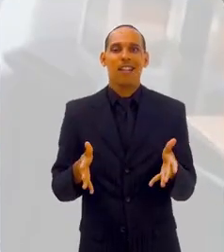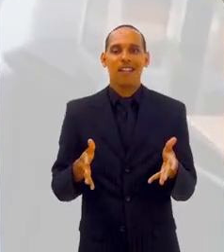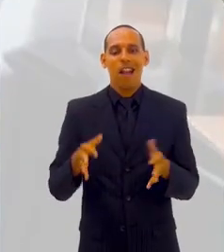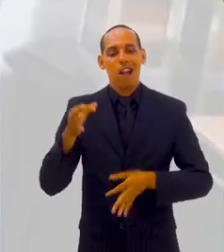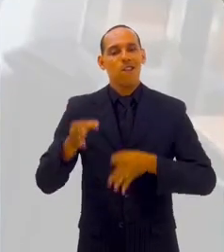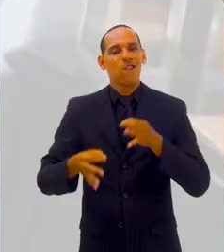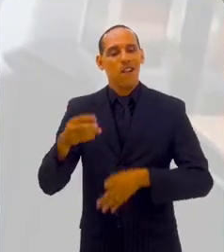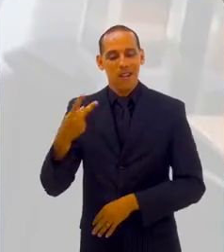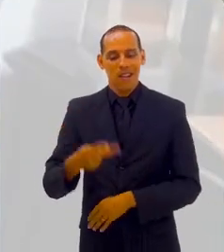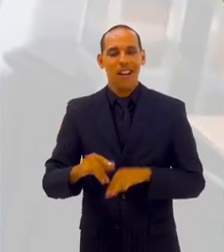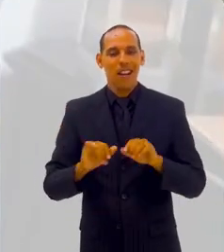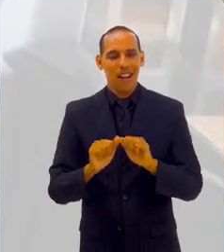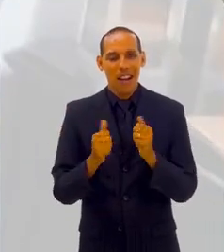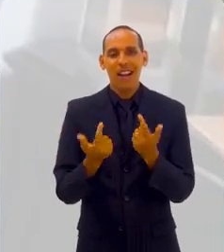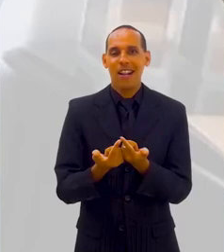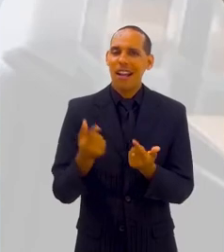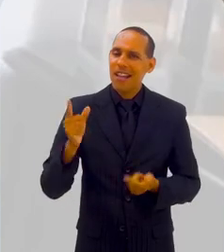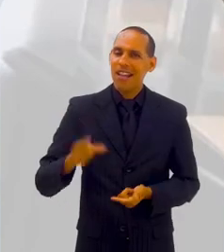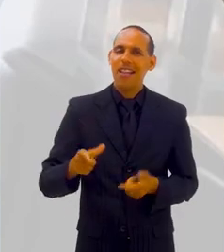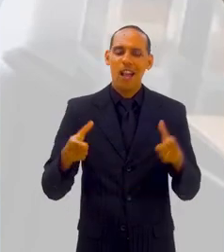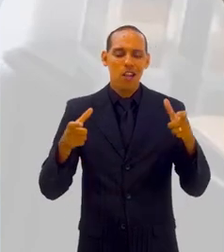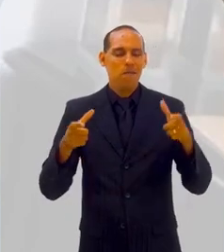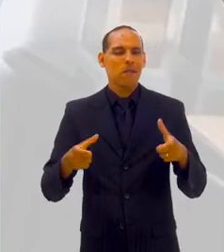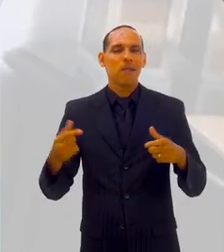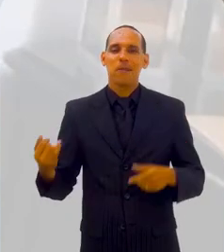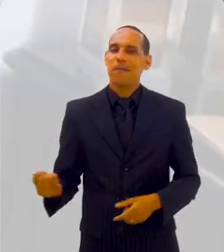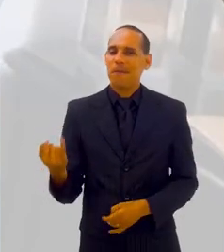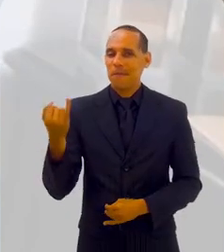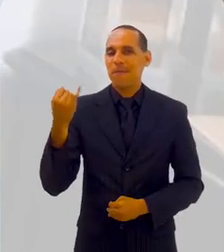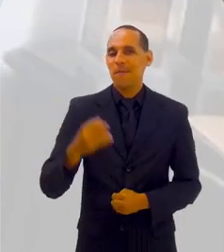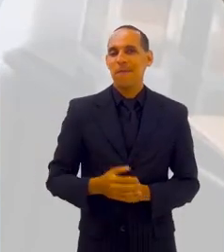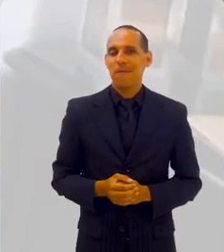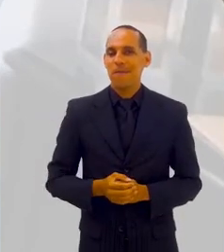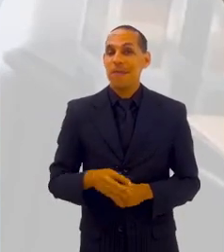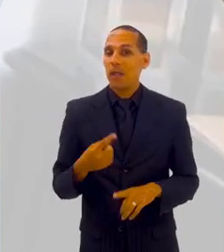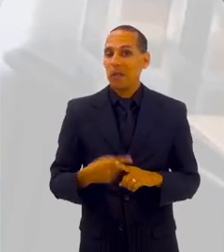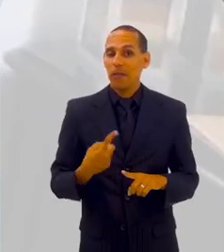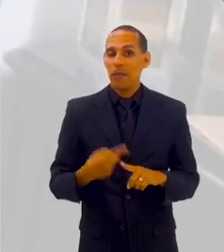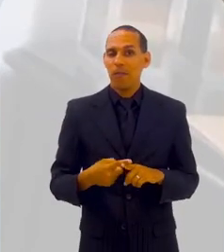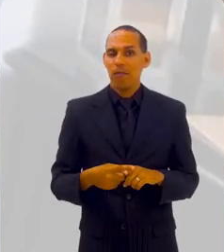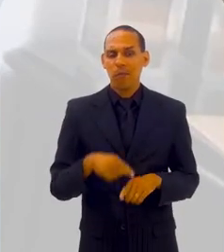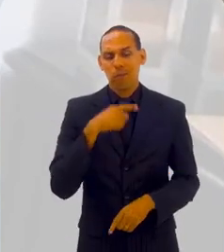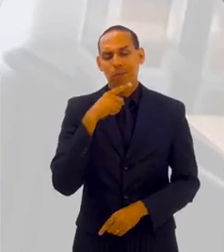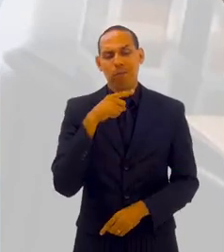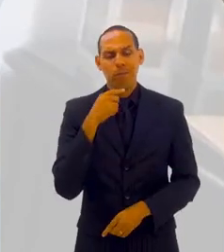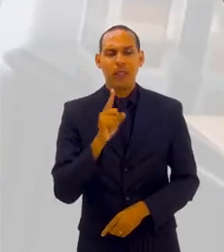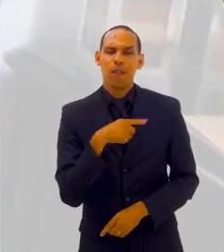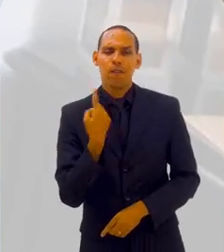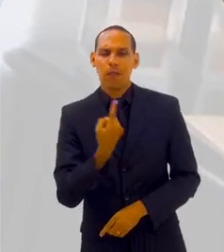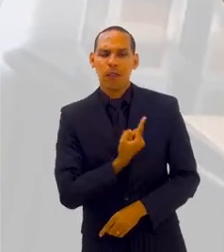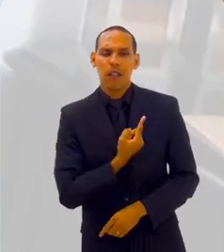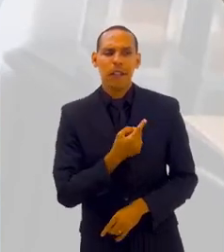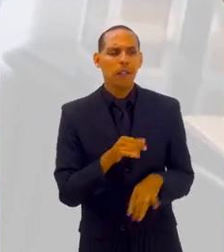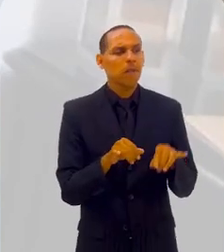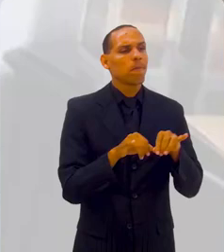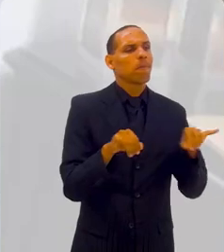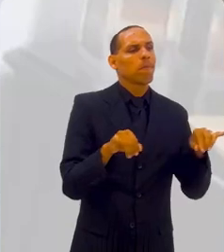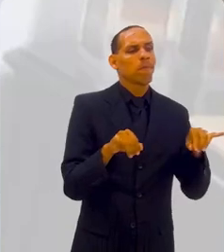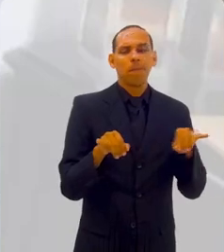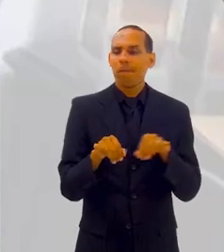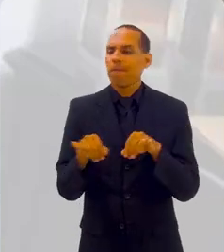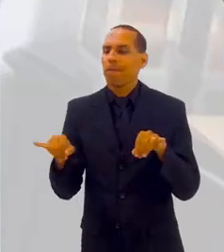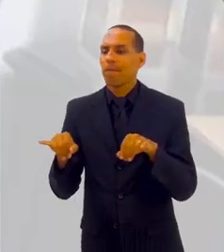participando, né, dos fóruns da Alerj. Eu acho que esse é um espaço muito importante, porque não adianta pregar